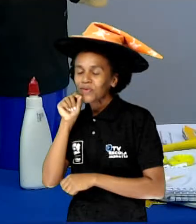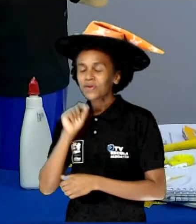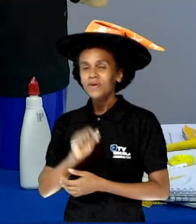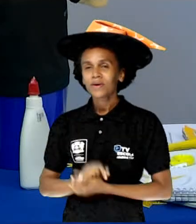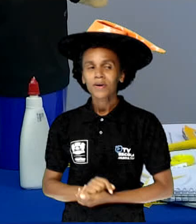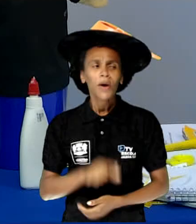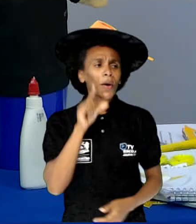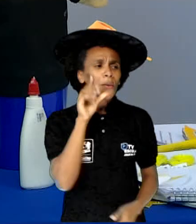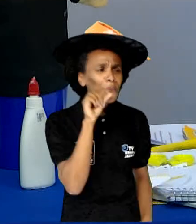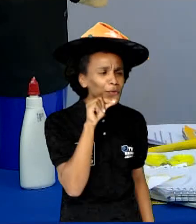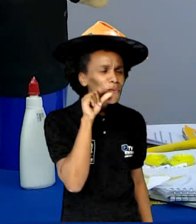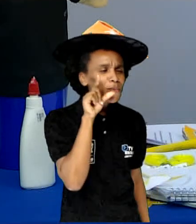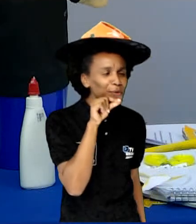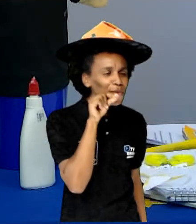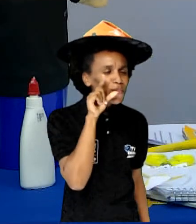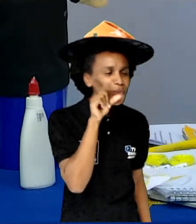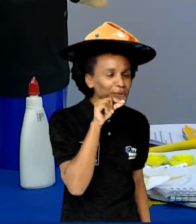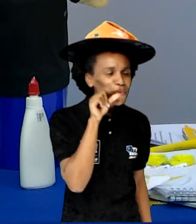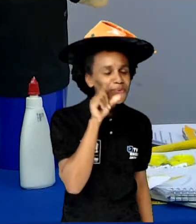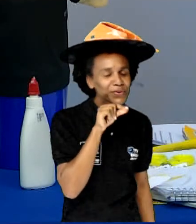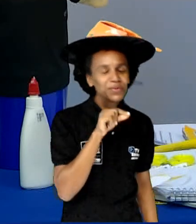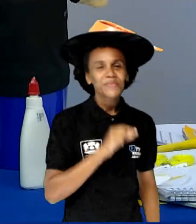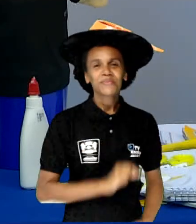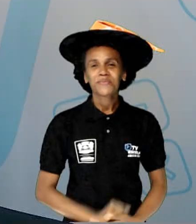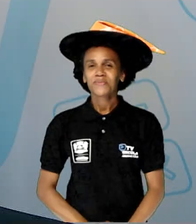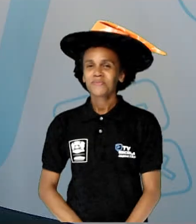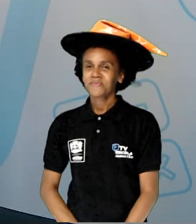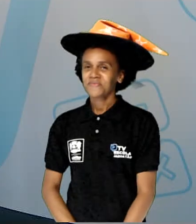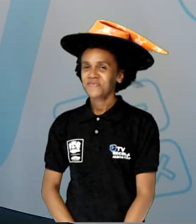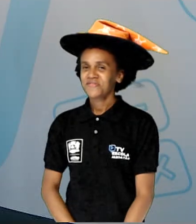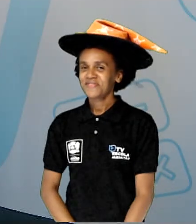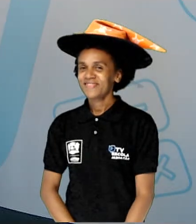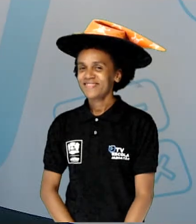piu piu piu piu piu piu piu piu